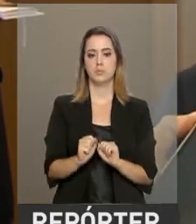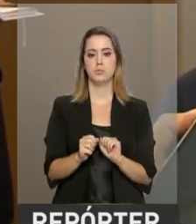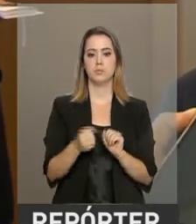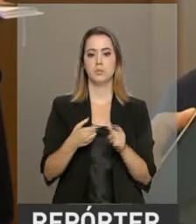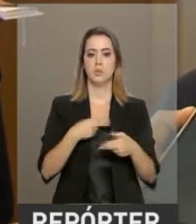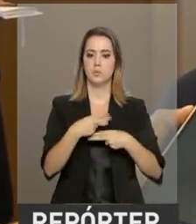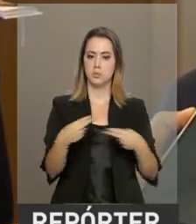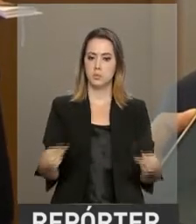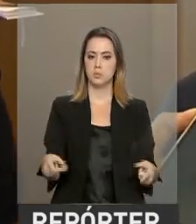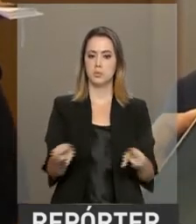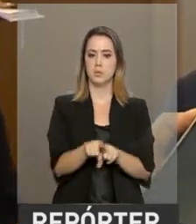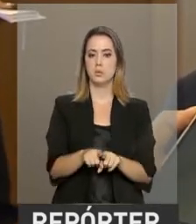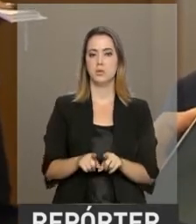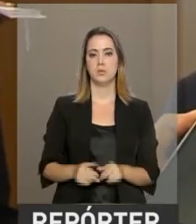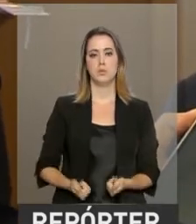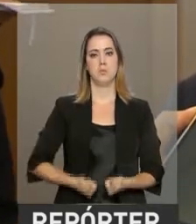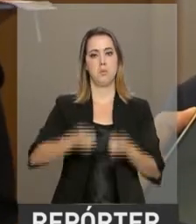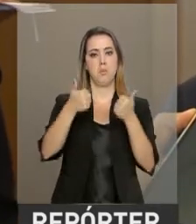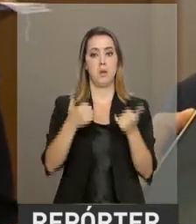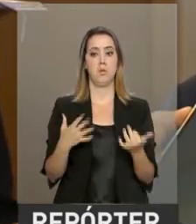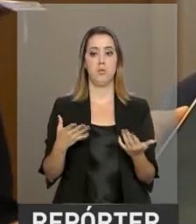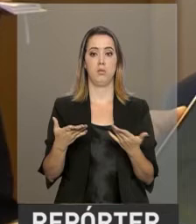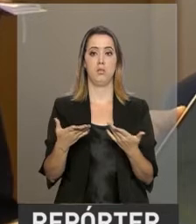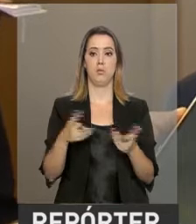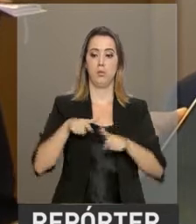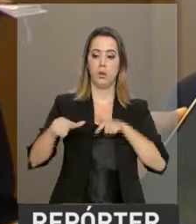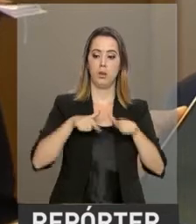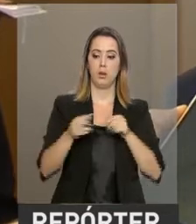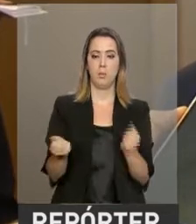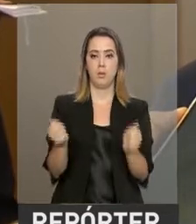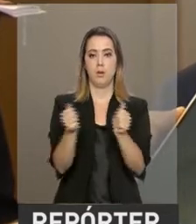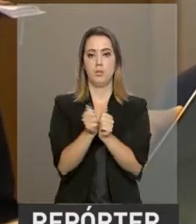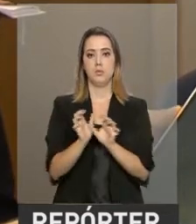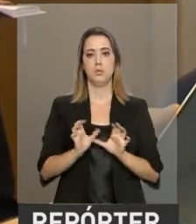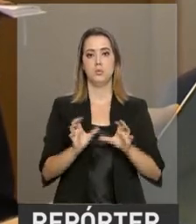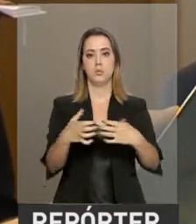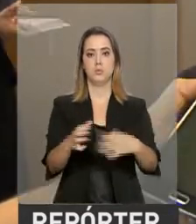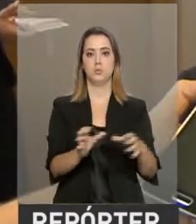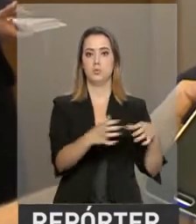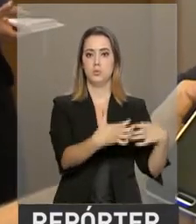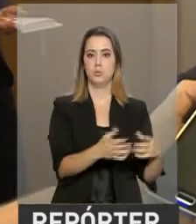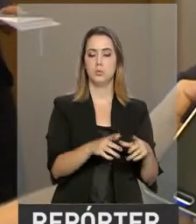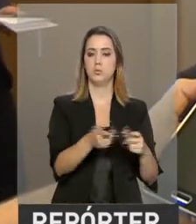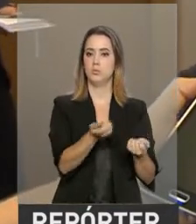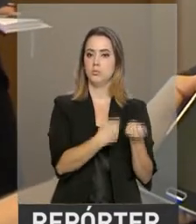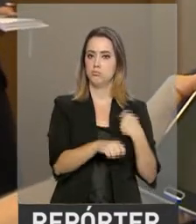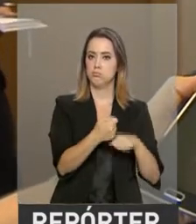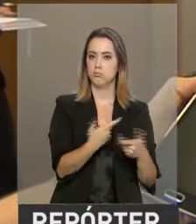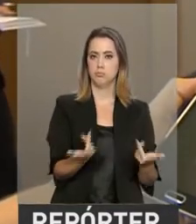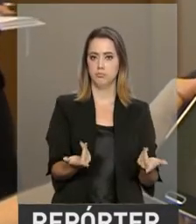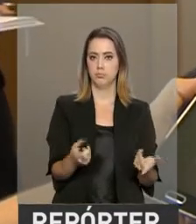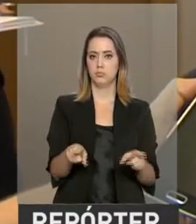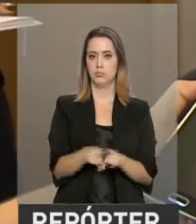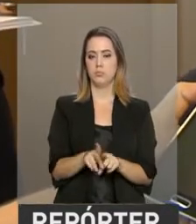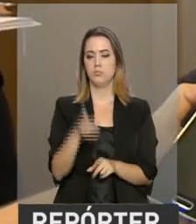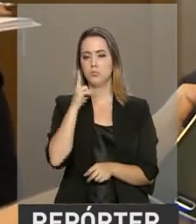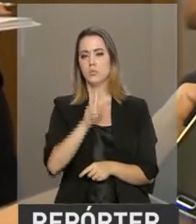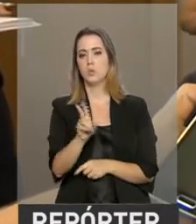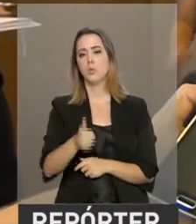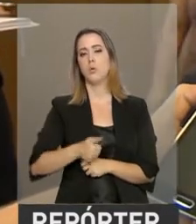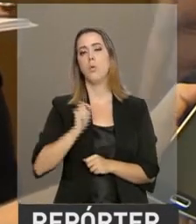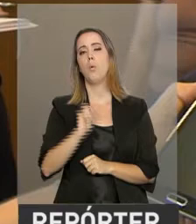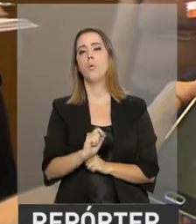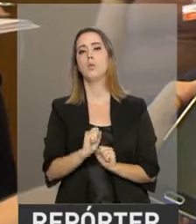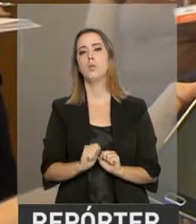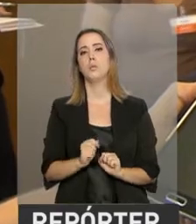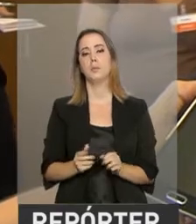si até a melhoria da eficiência da operação do bnds juntos e os agentes financeiros verificando o que nós podemos melhorar na